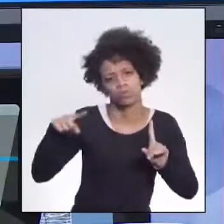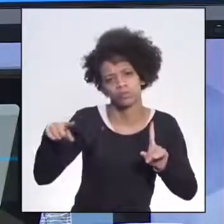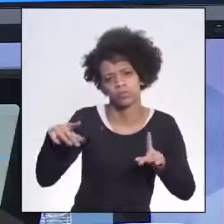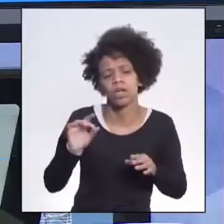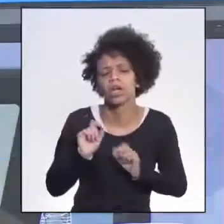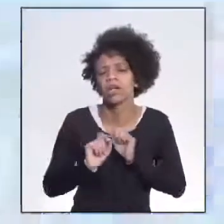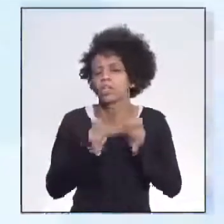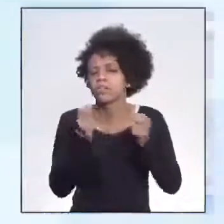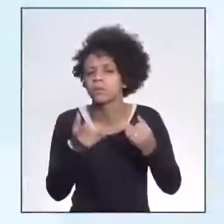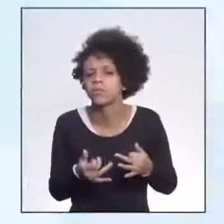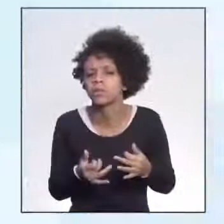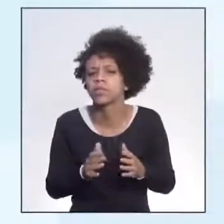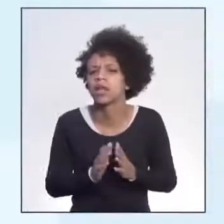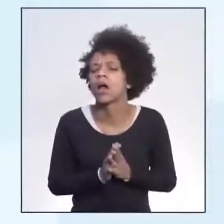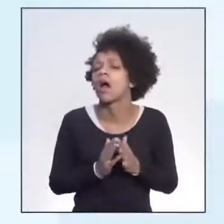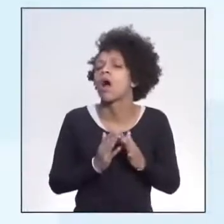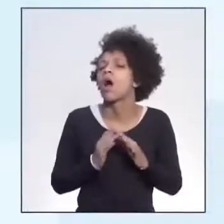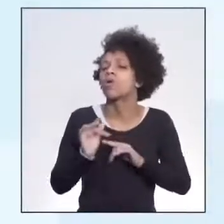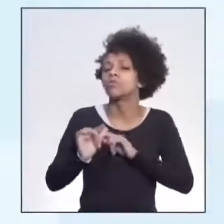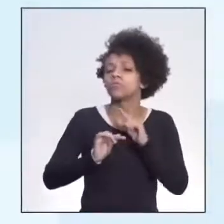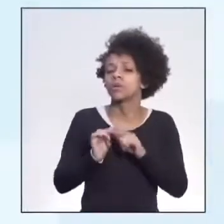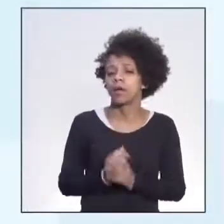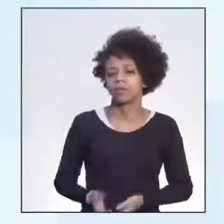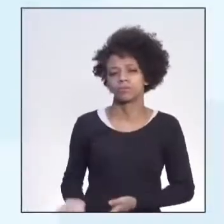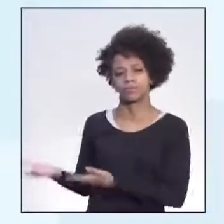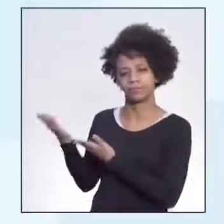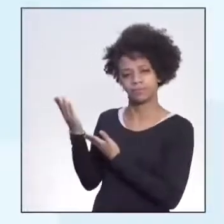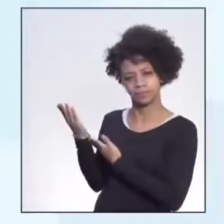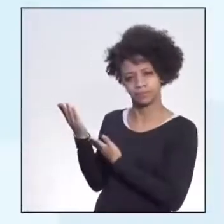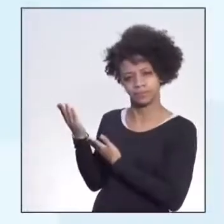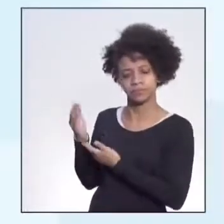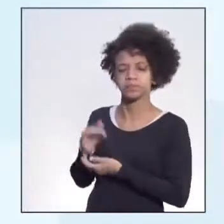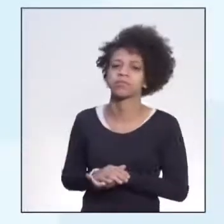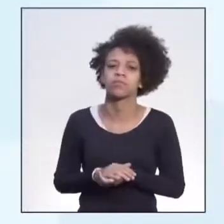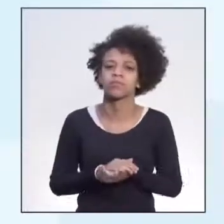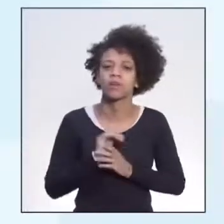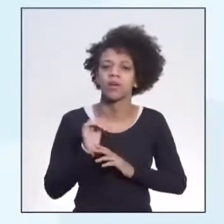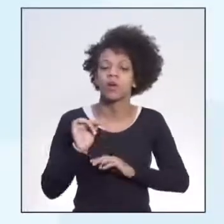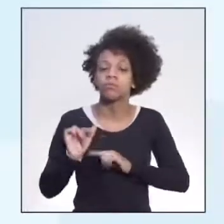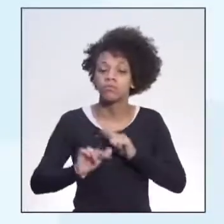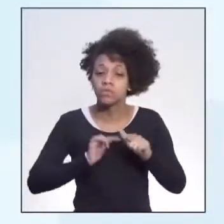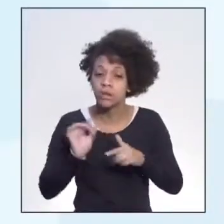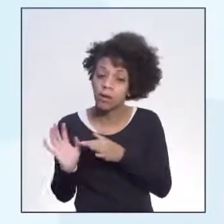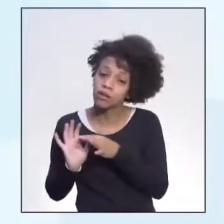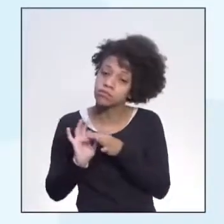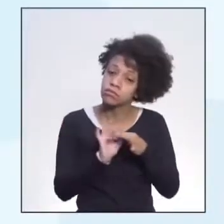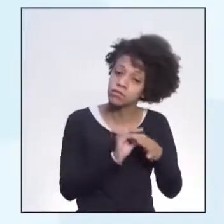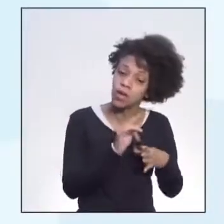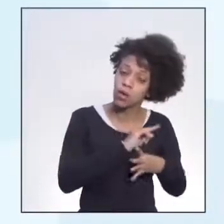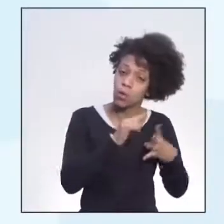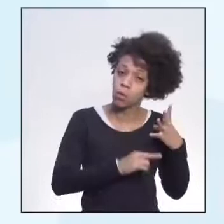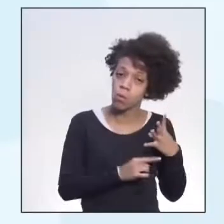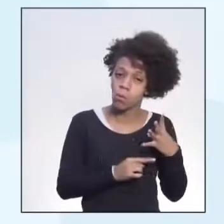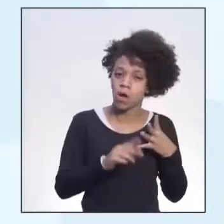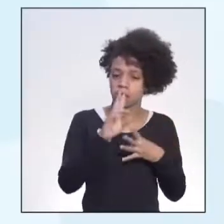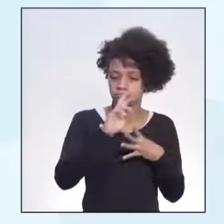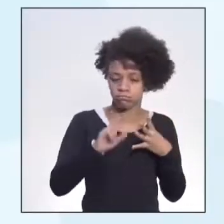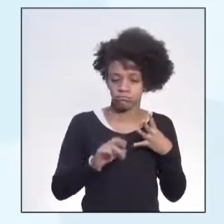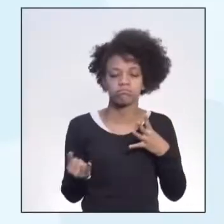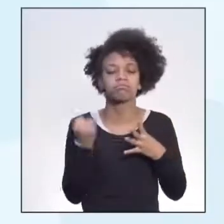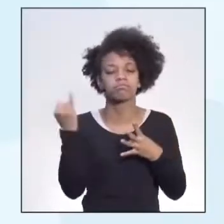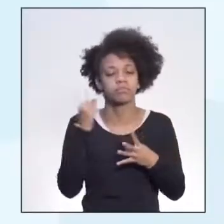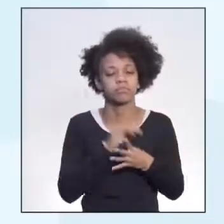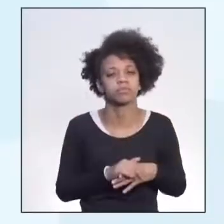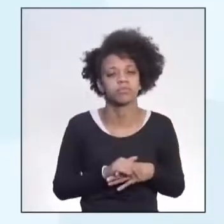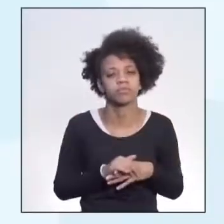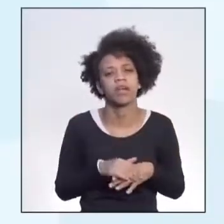pouquinho da questão do trabalho. Ele vai aparecer aí para vocês. O trabalho está associado a 4 ramificações aí que são importantes.